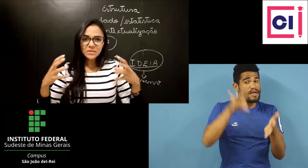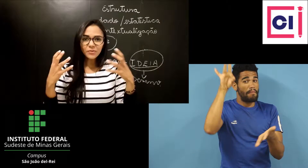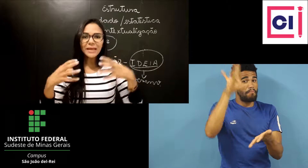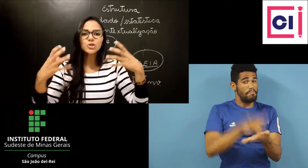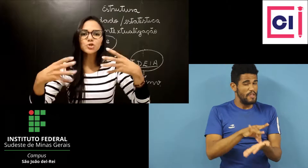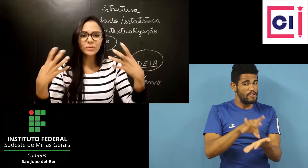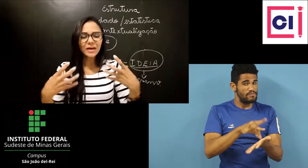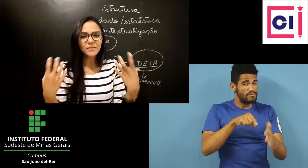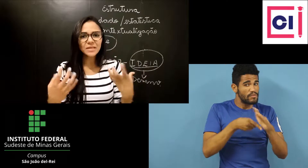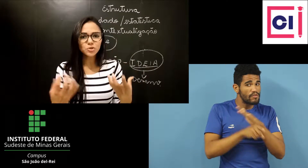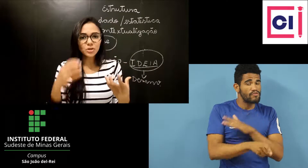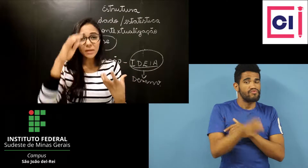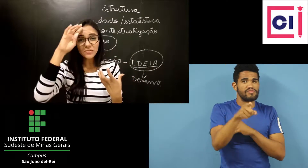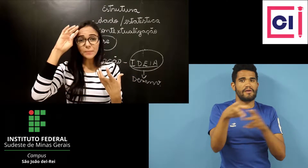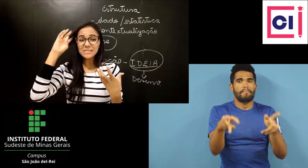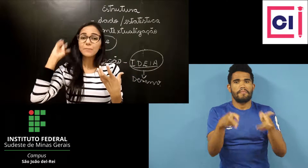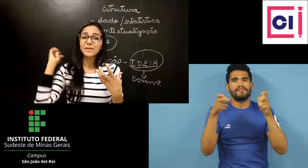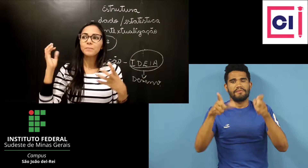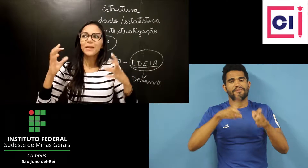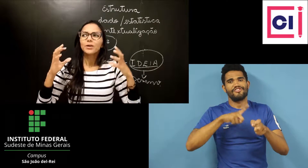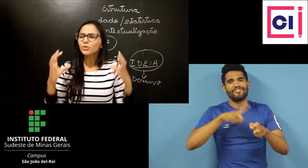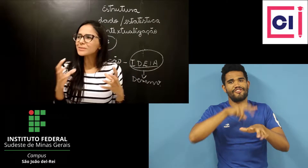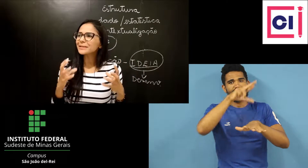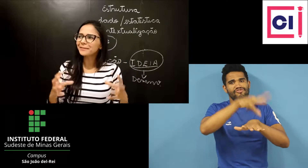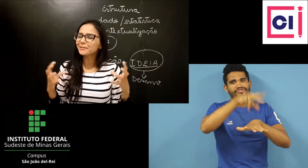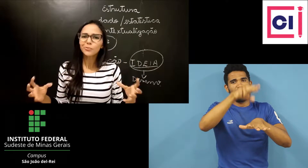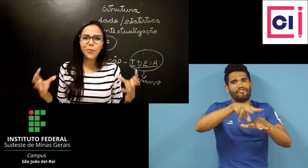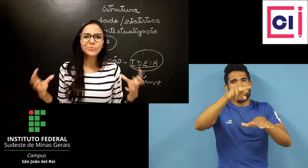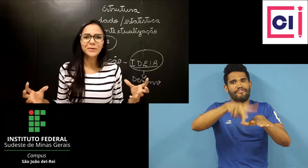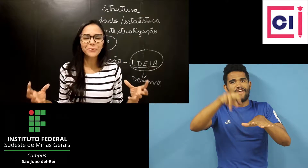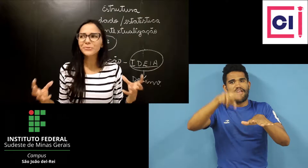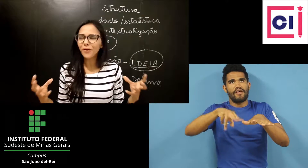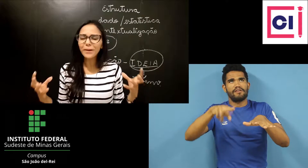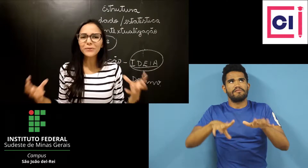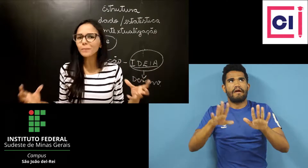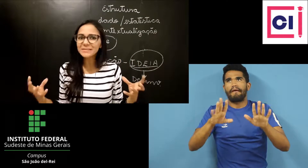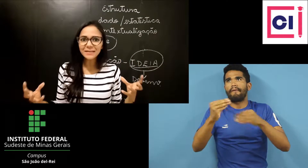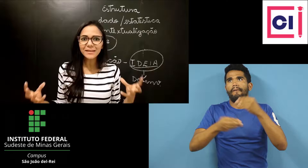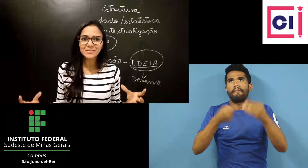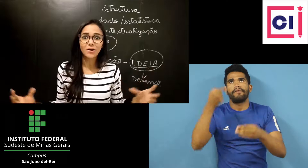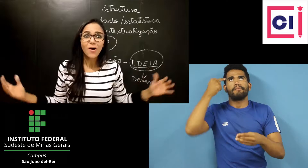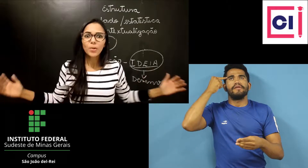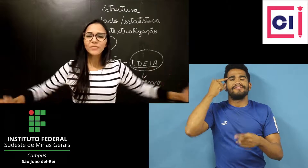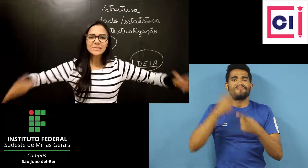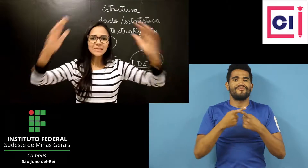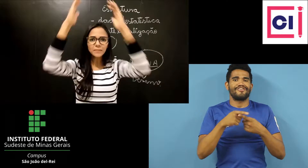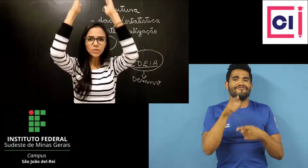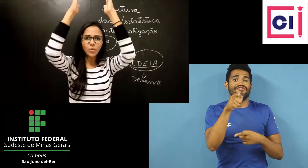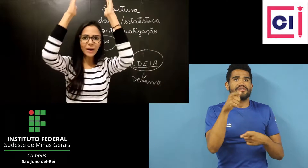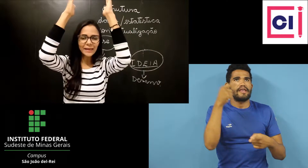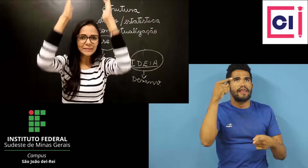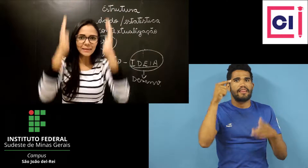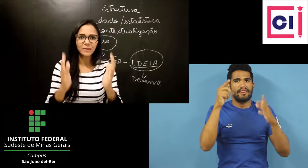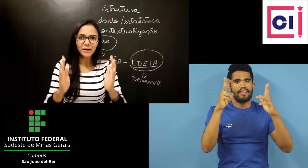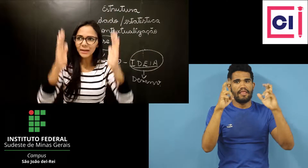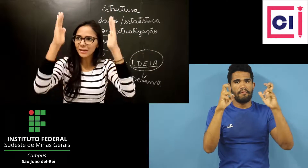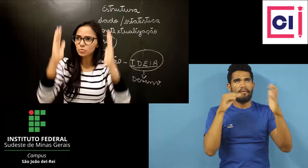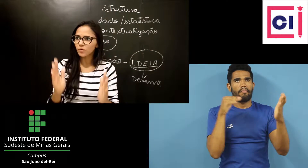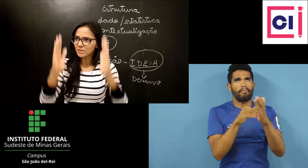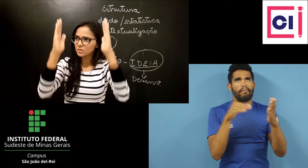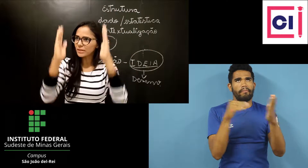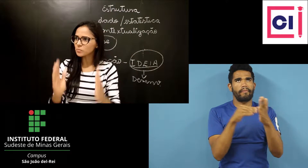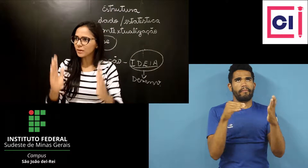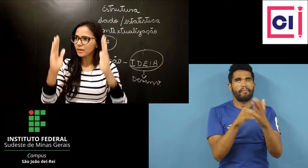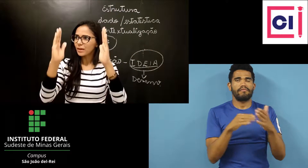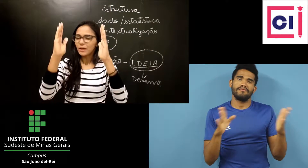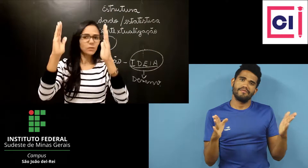se você for questionar, fazer questionamento, você percebe que, nossa, tem tanto conteúdo e como é que eu não pensei nisso? Porque você se limitou àquele tema, aquele assunto que